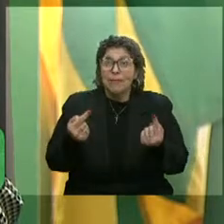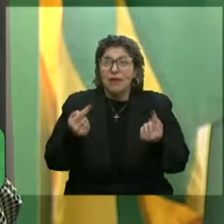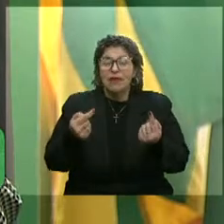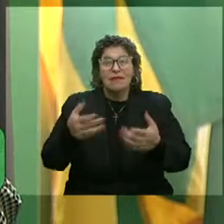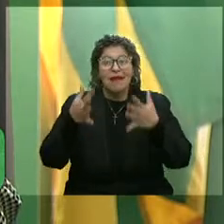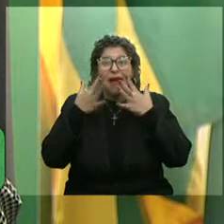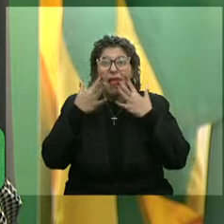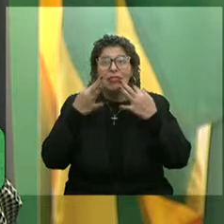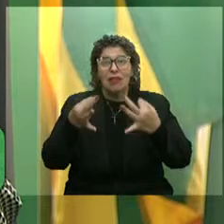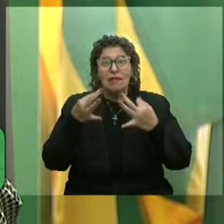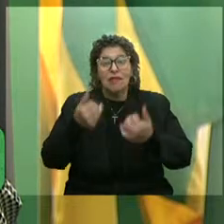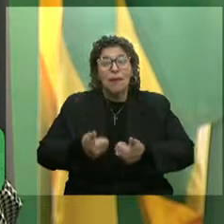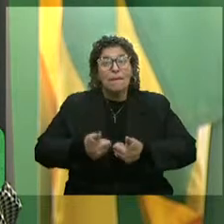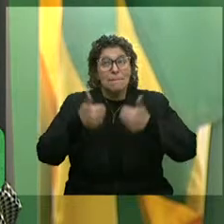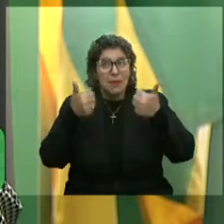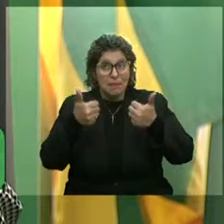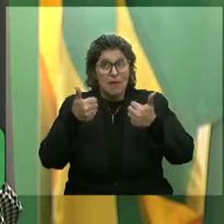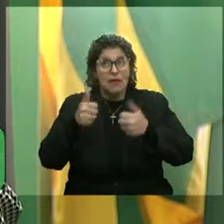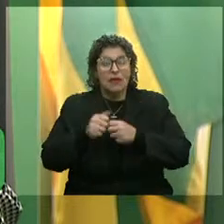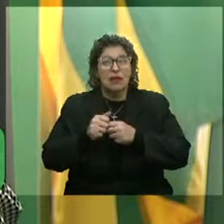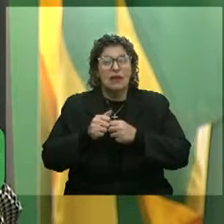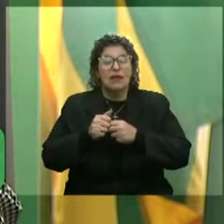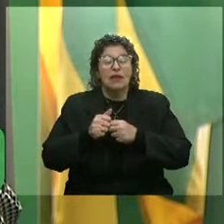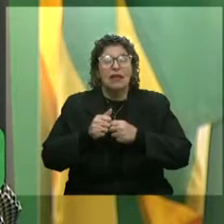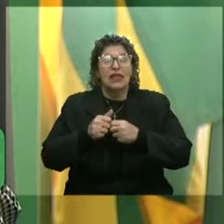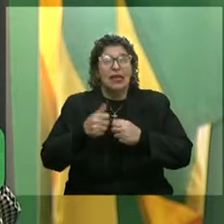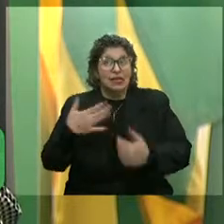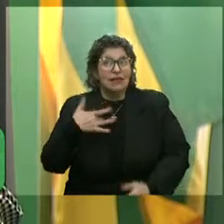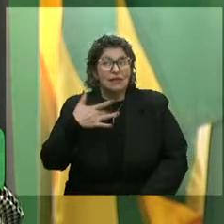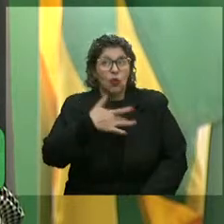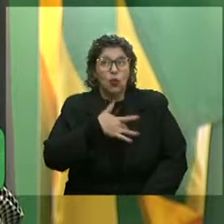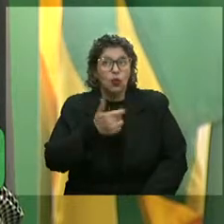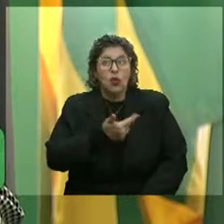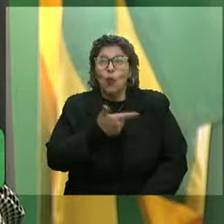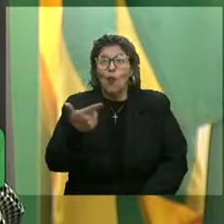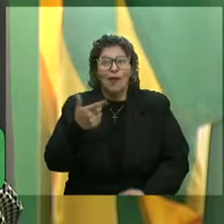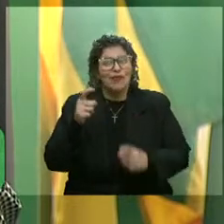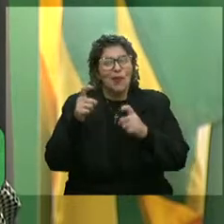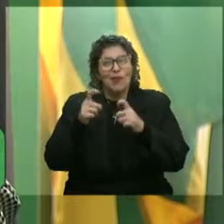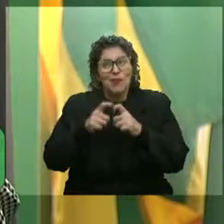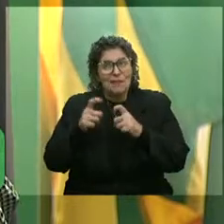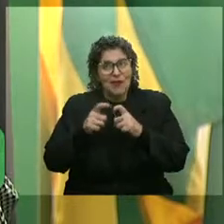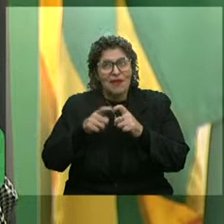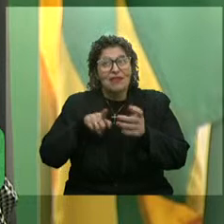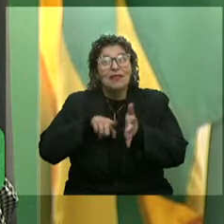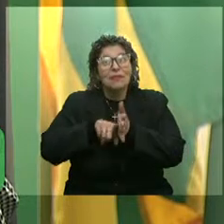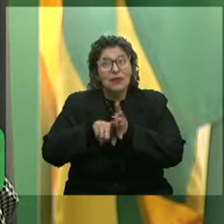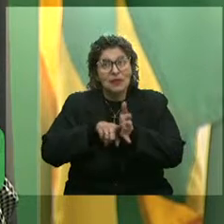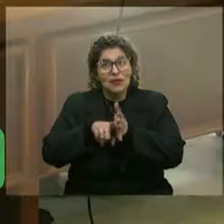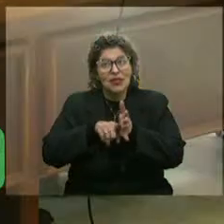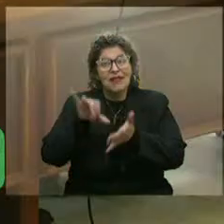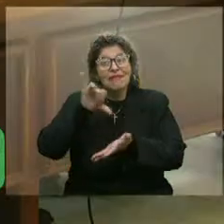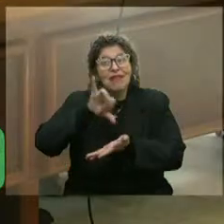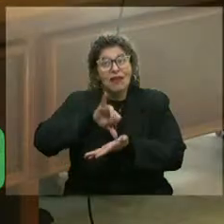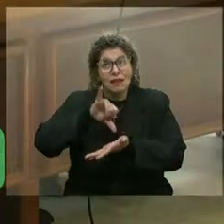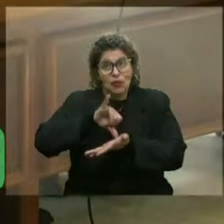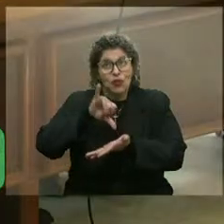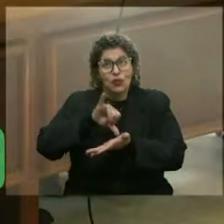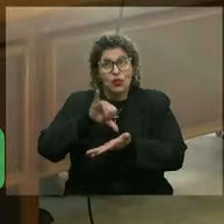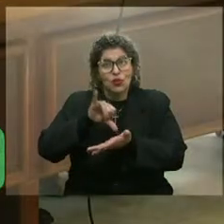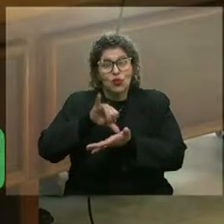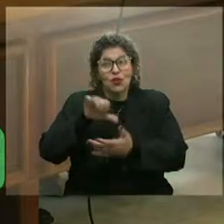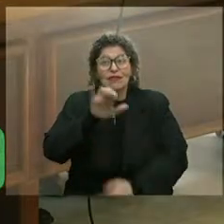atenção primária em saúde não é um trabalho só do médico, E a pesquisa centralizou muito